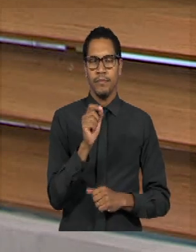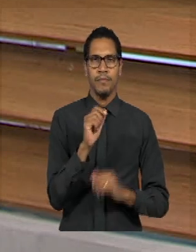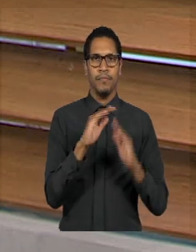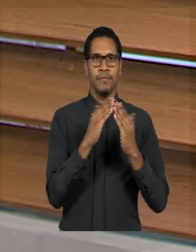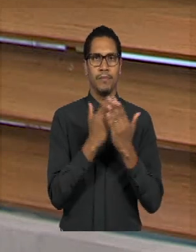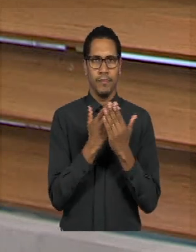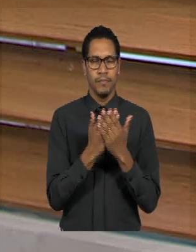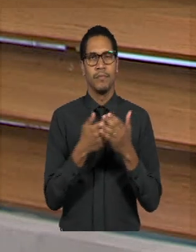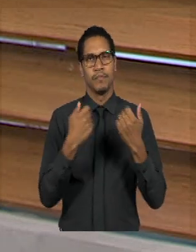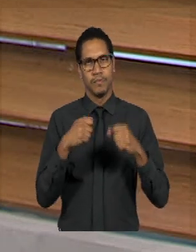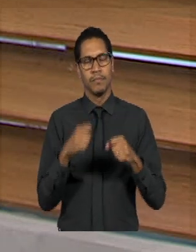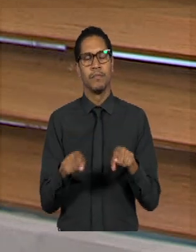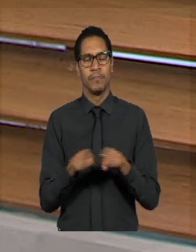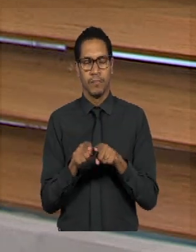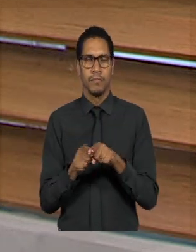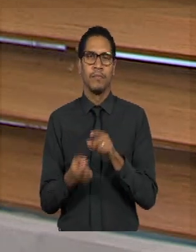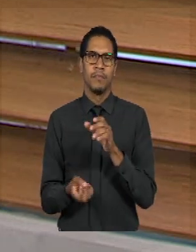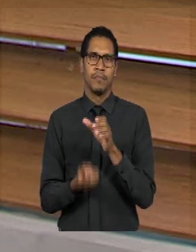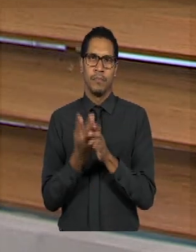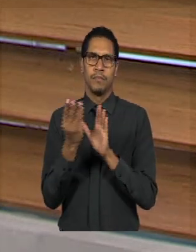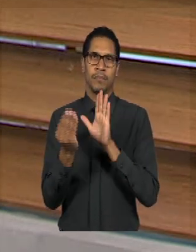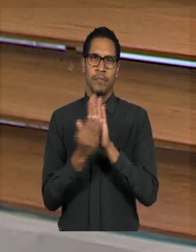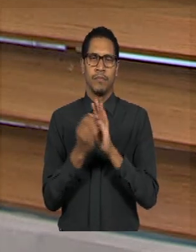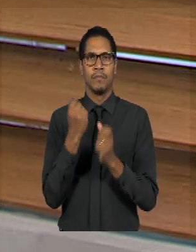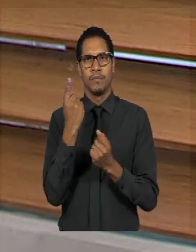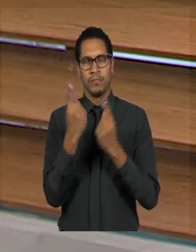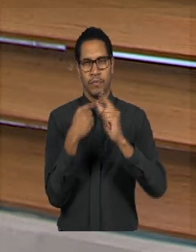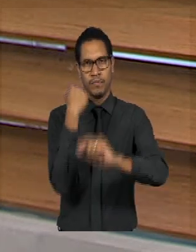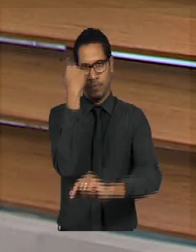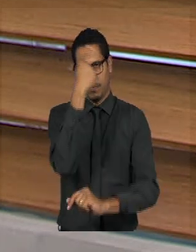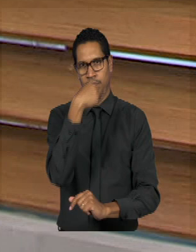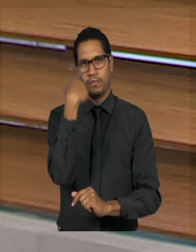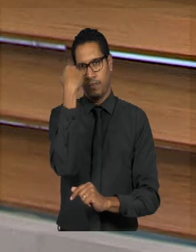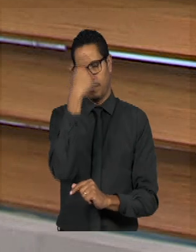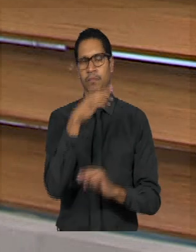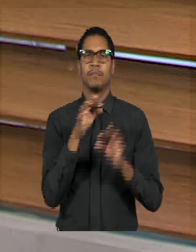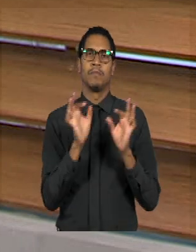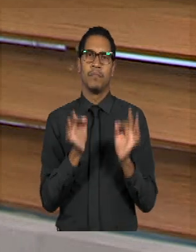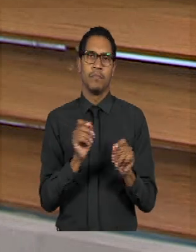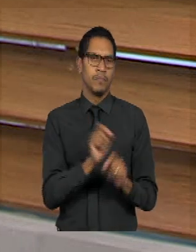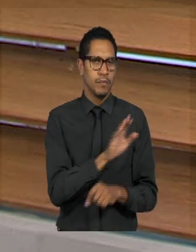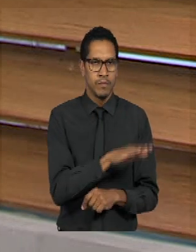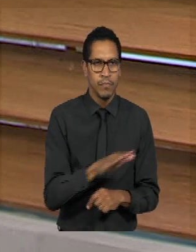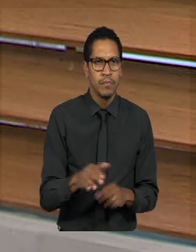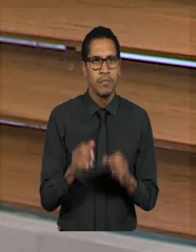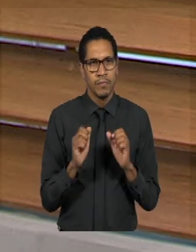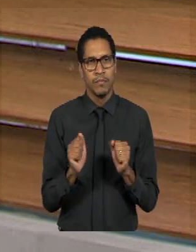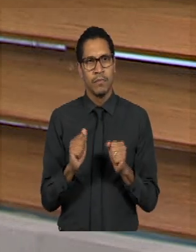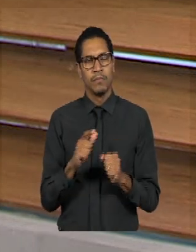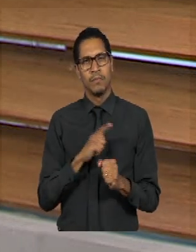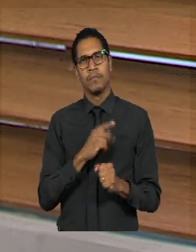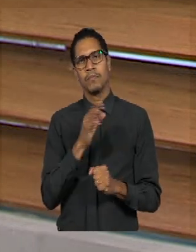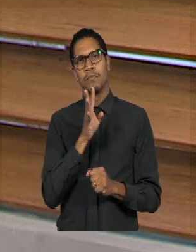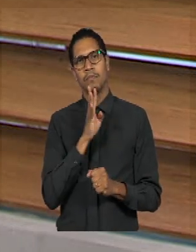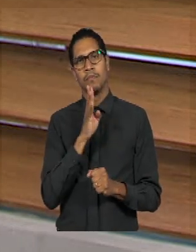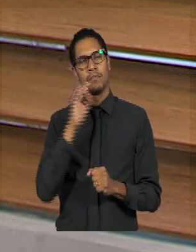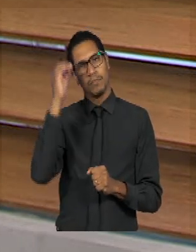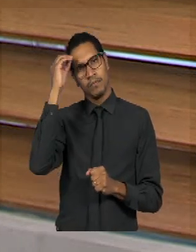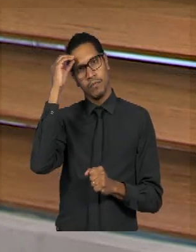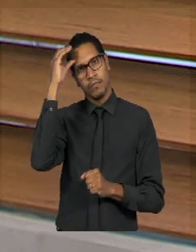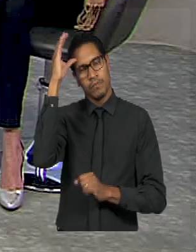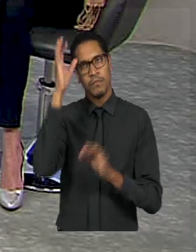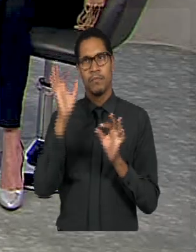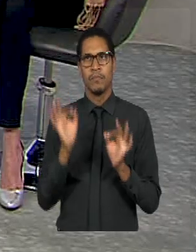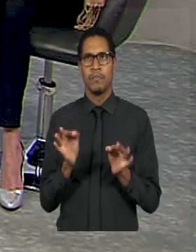escolas devem implantar algumas horas para que essas crianças possam ter esse conhecimento